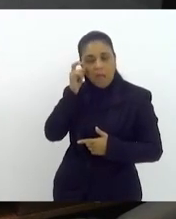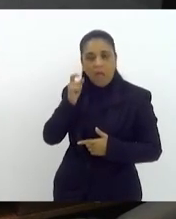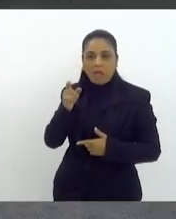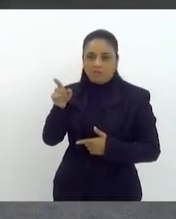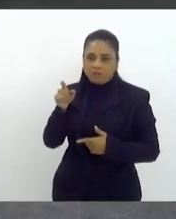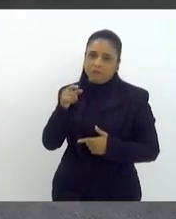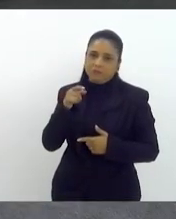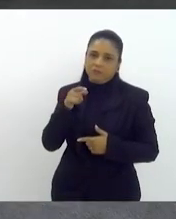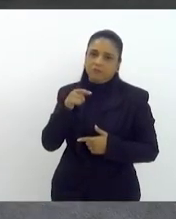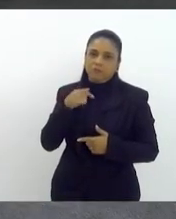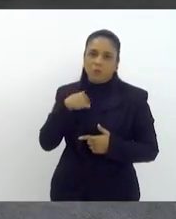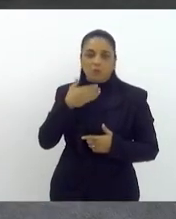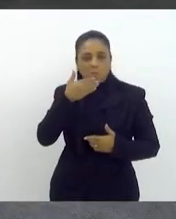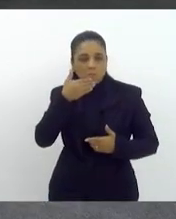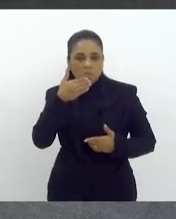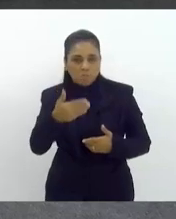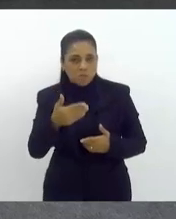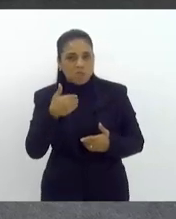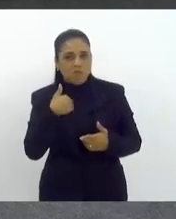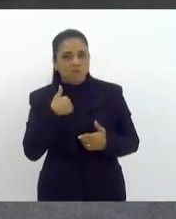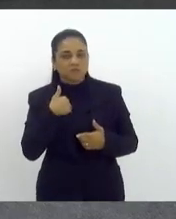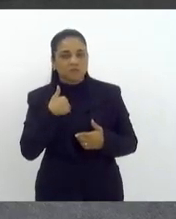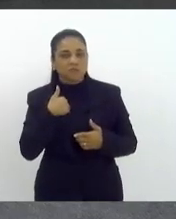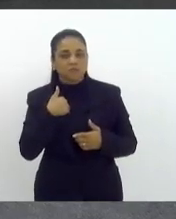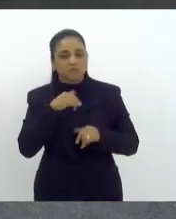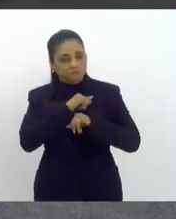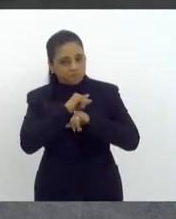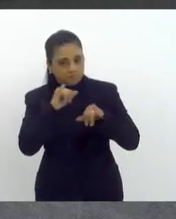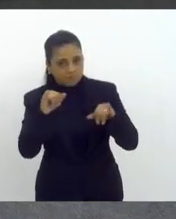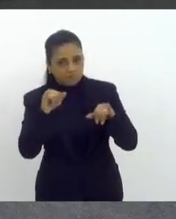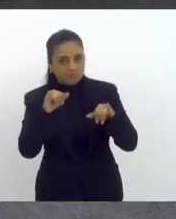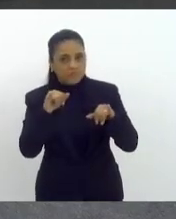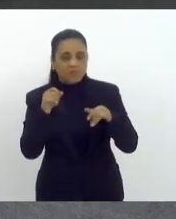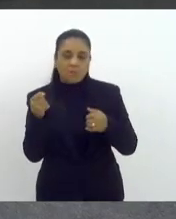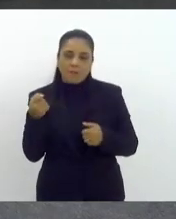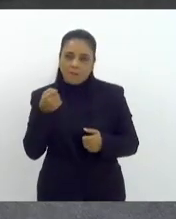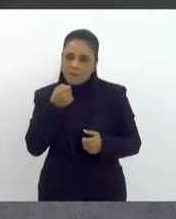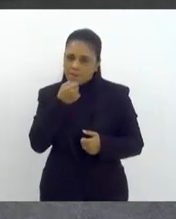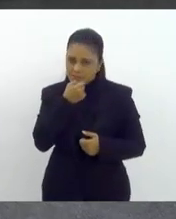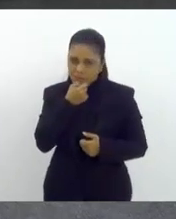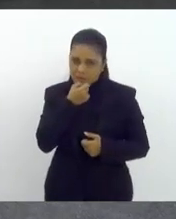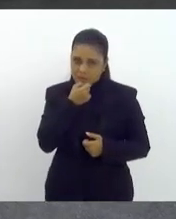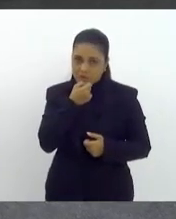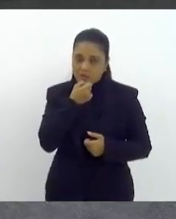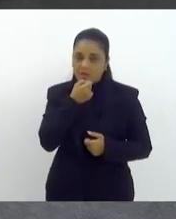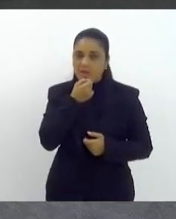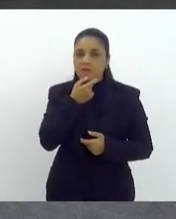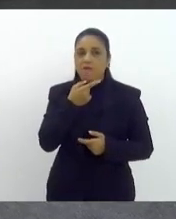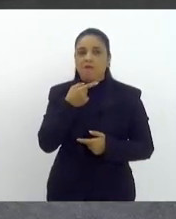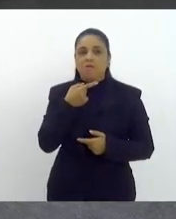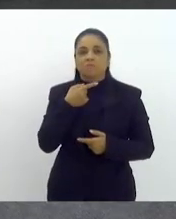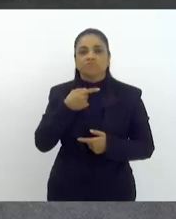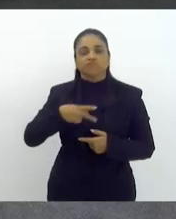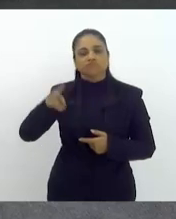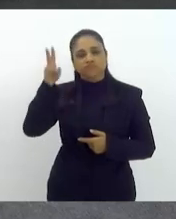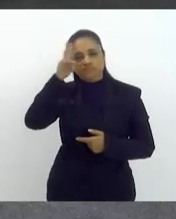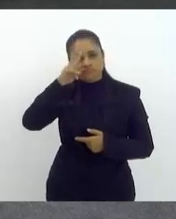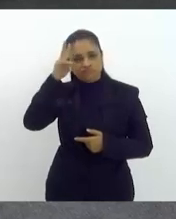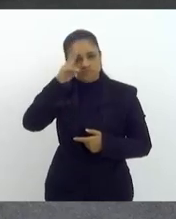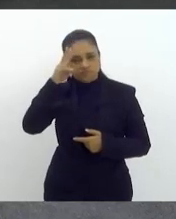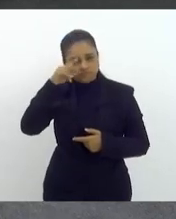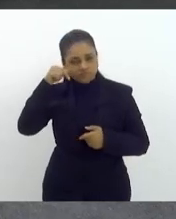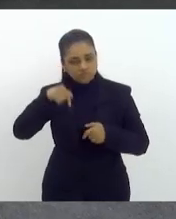permito fazer essa menção aqui no seu na sua fala para um reconhecimento histórico dessa